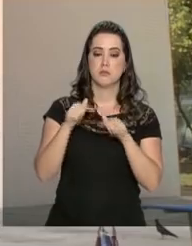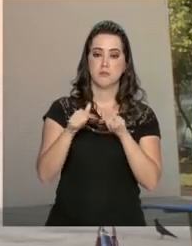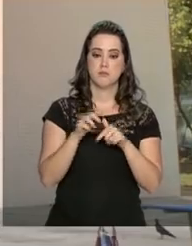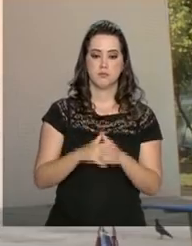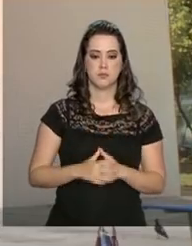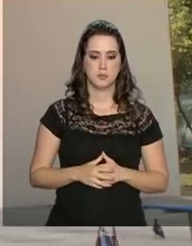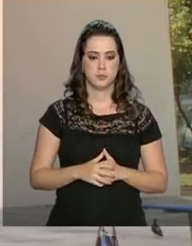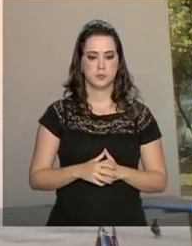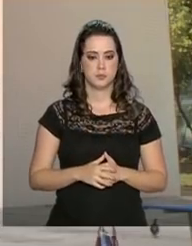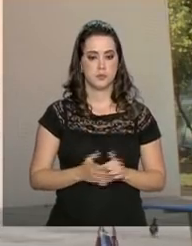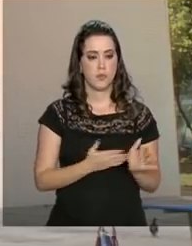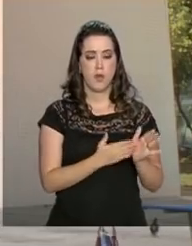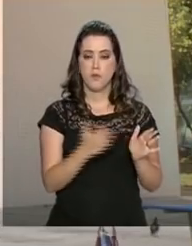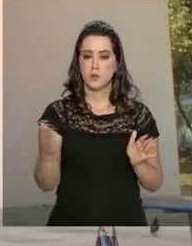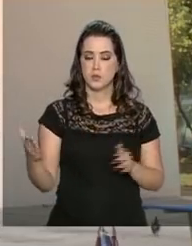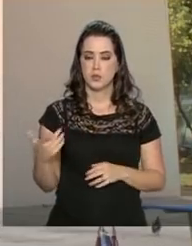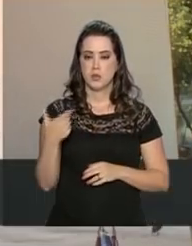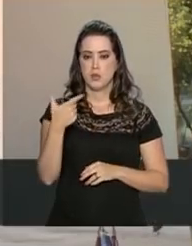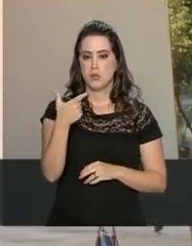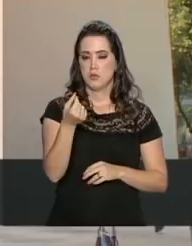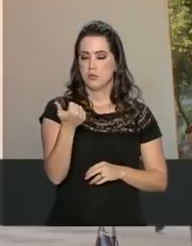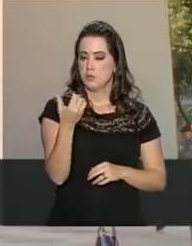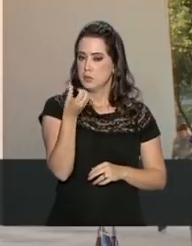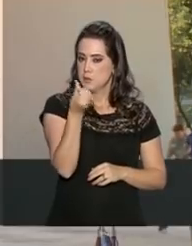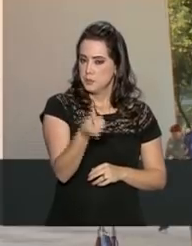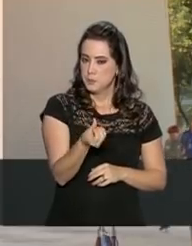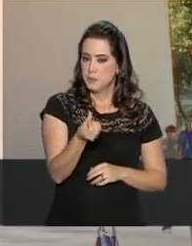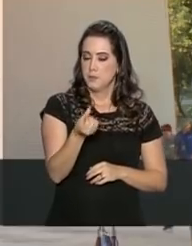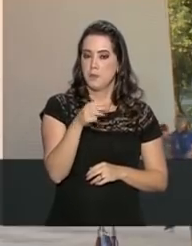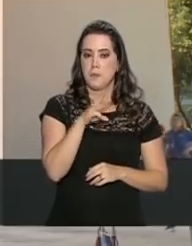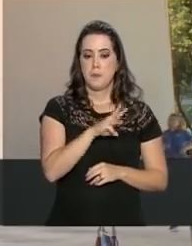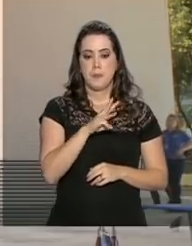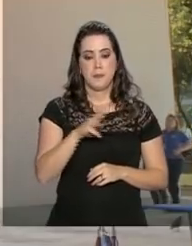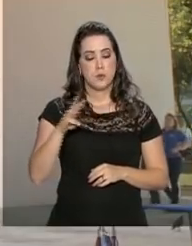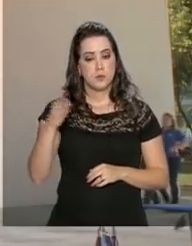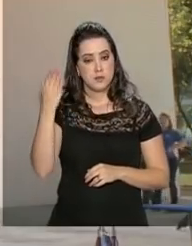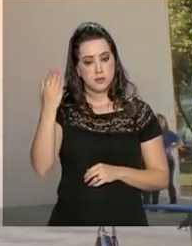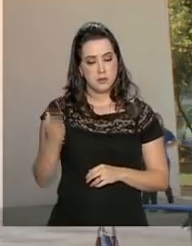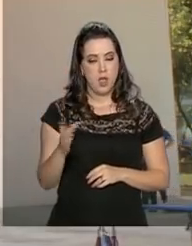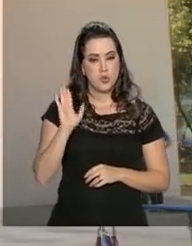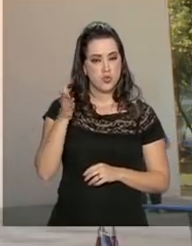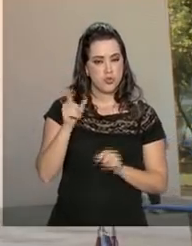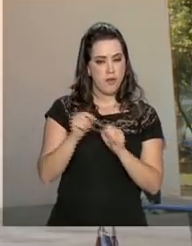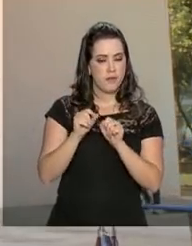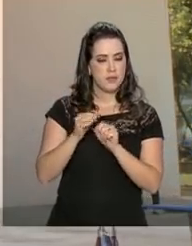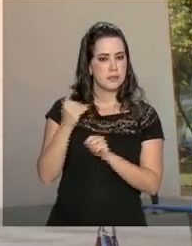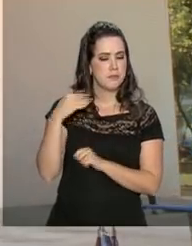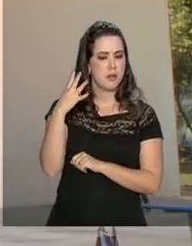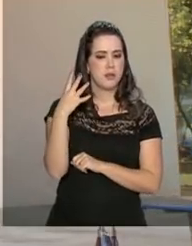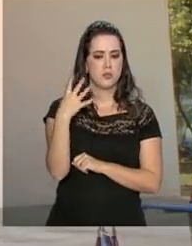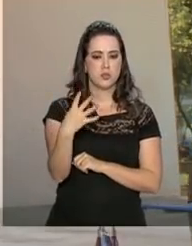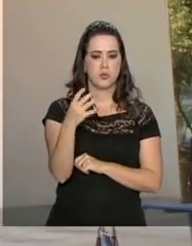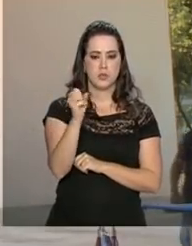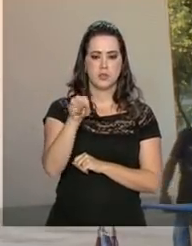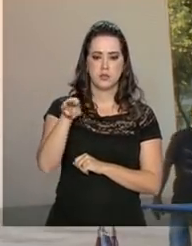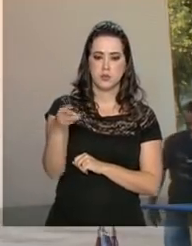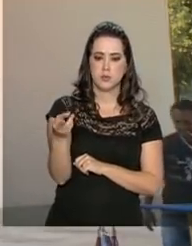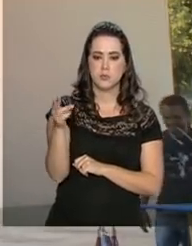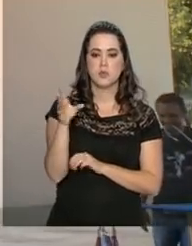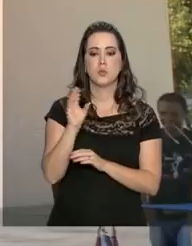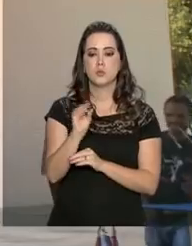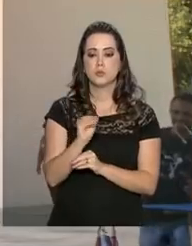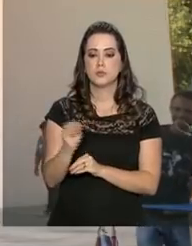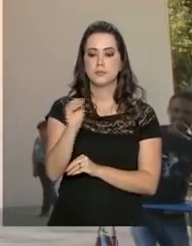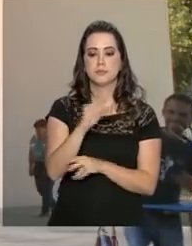emprego em funcionamento desde 2016 a plataforma Emprega Brasil já realizou cerca de 48 milhões de